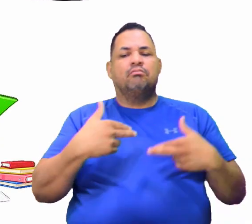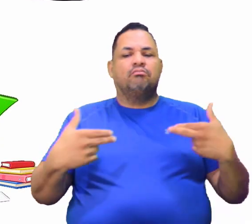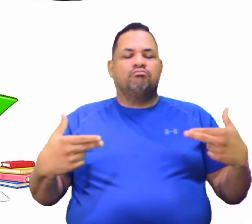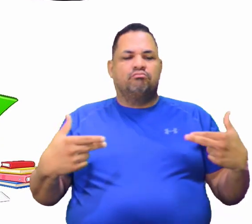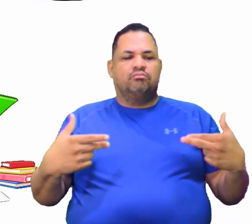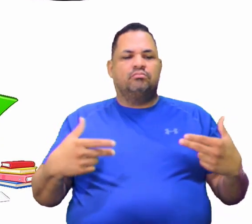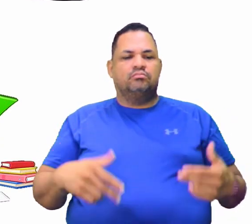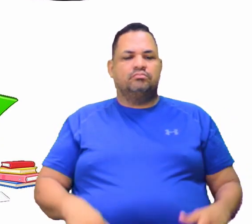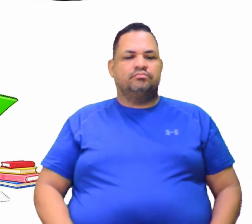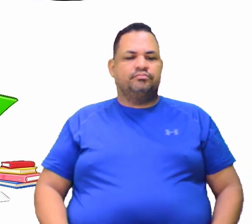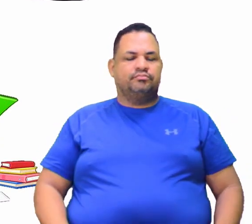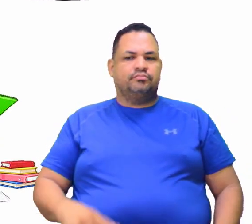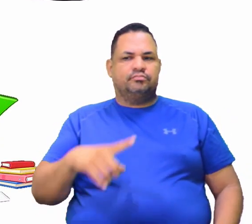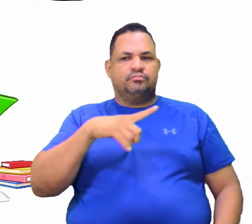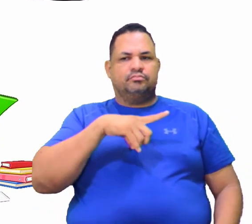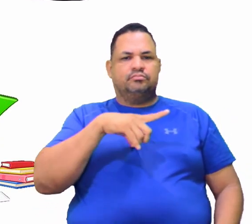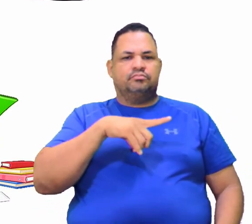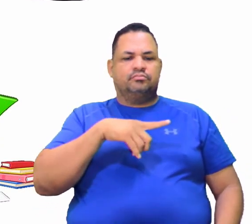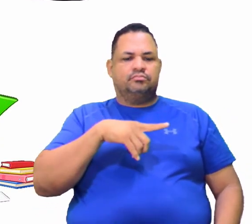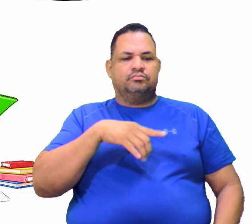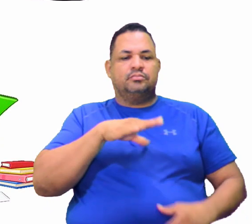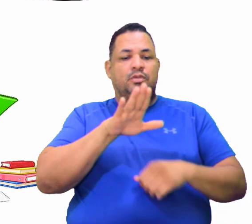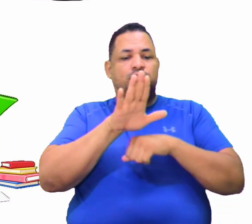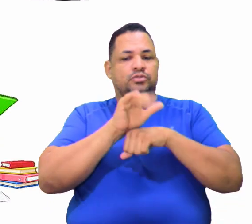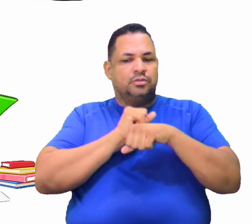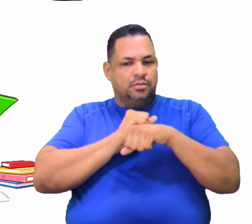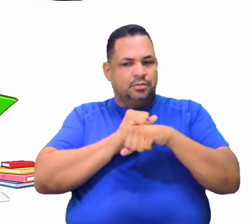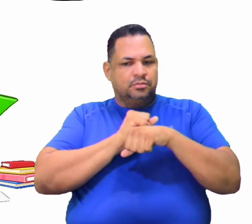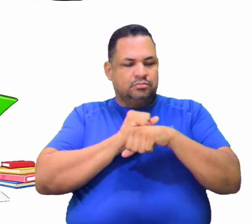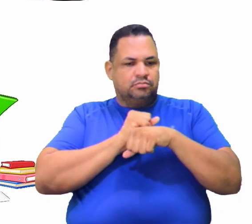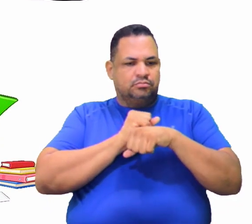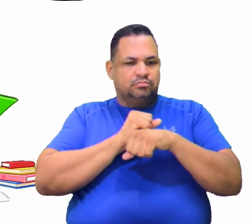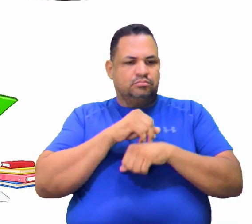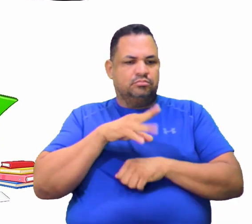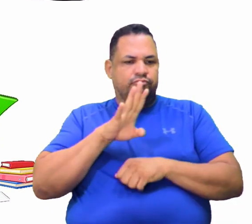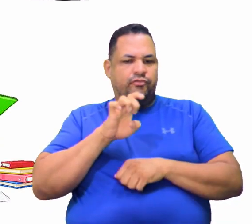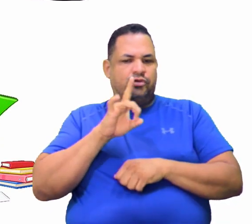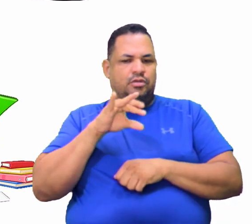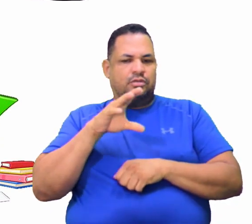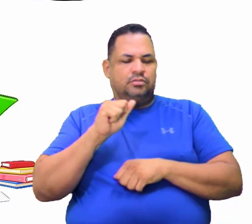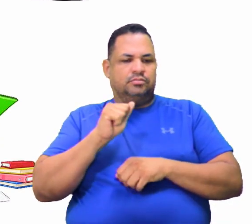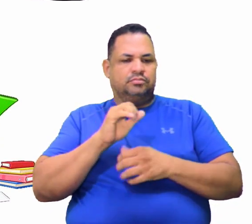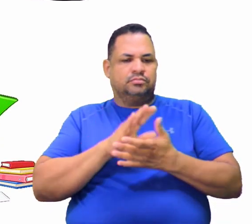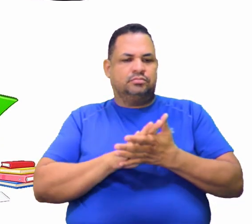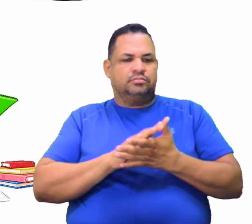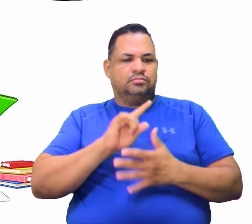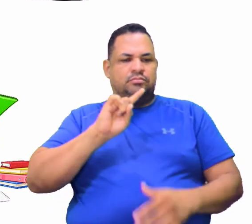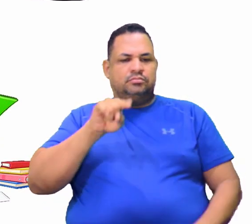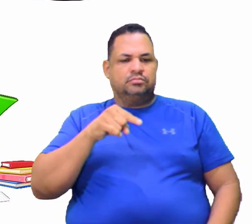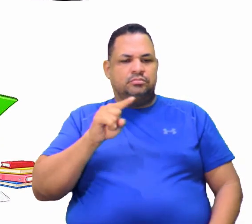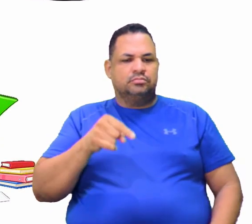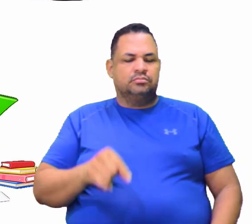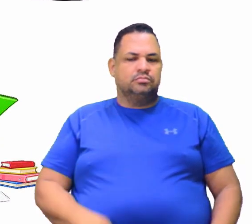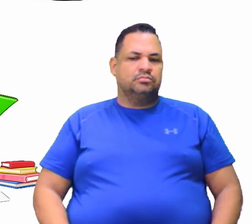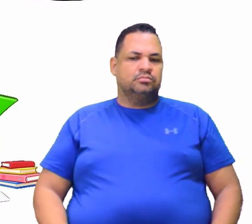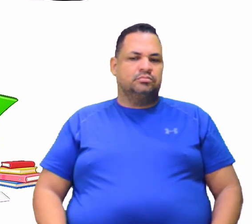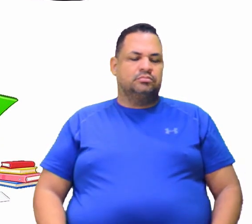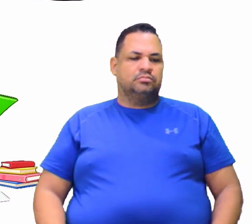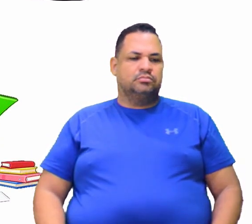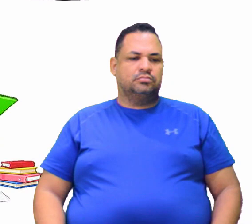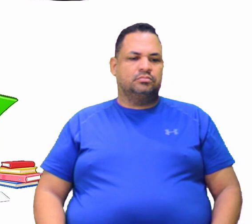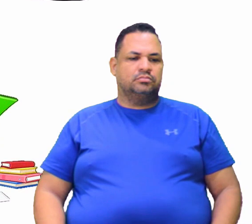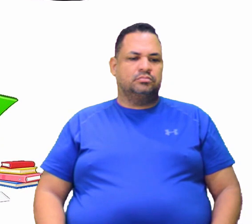coisa. Então, aqui você tem o quê? O vocativo. E sempre depois do vocativo é marcado pela pontuação, que é a